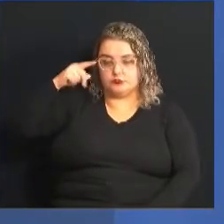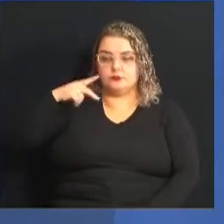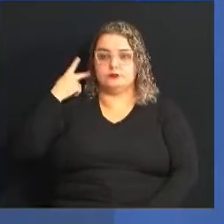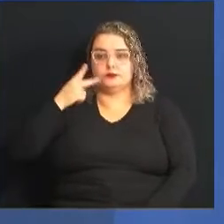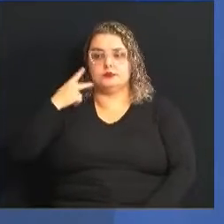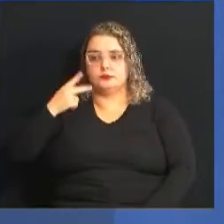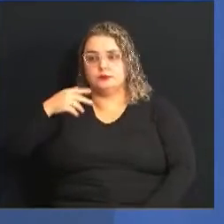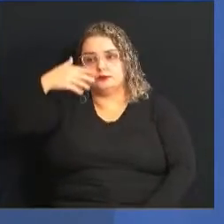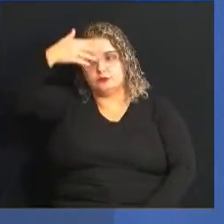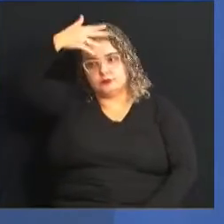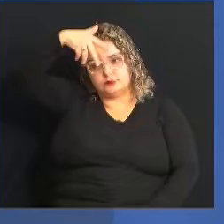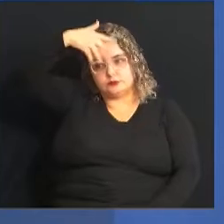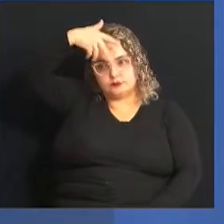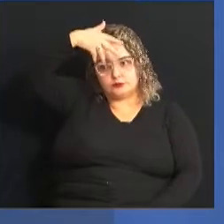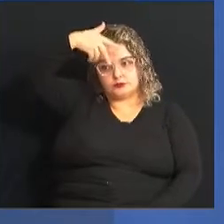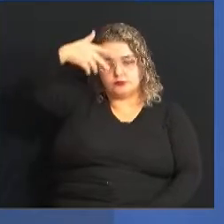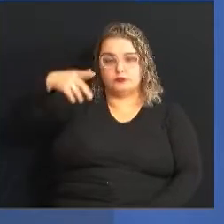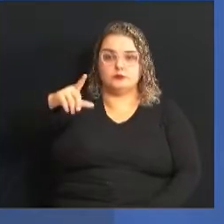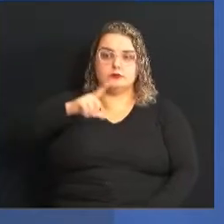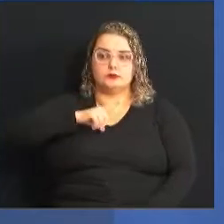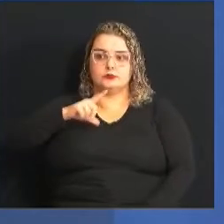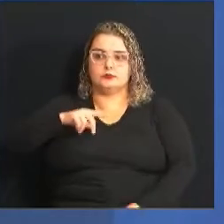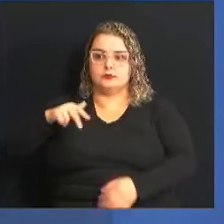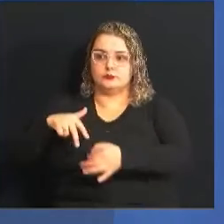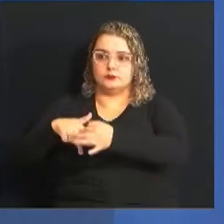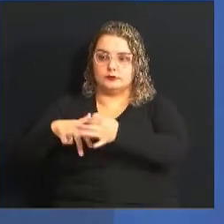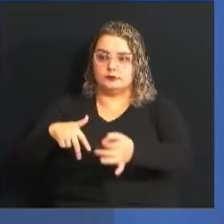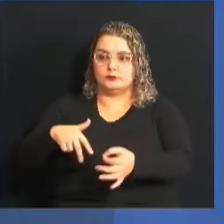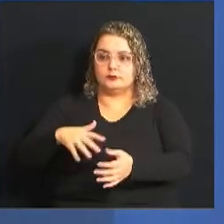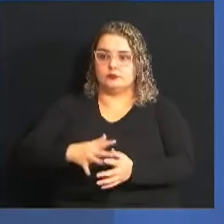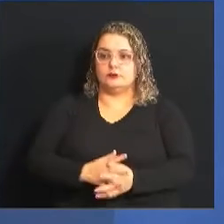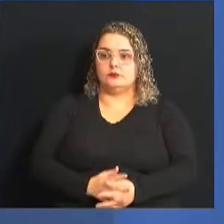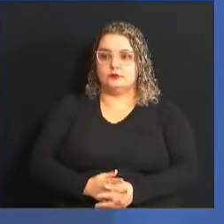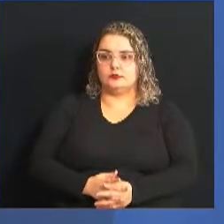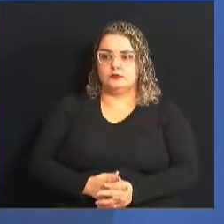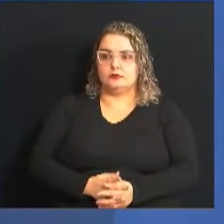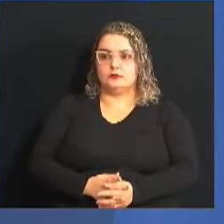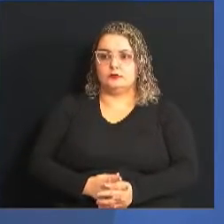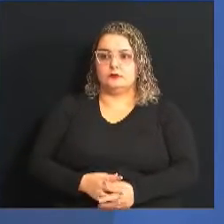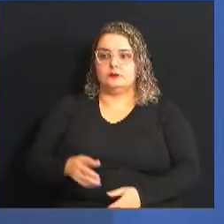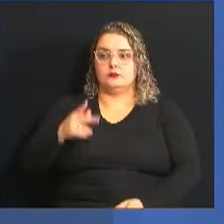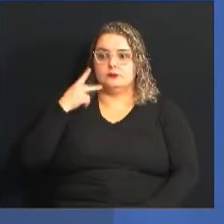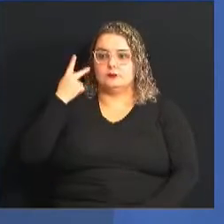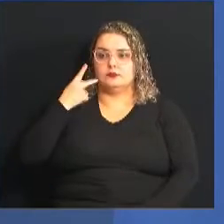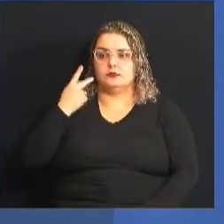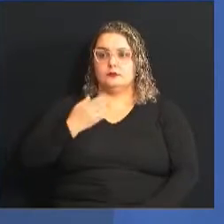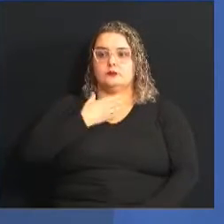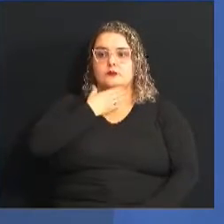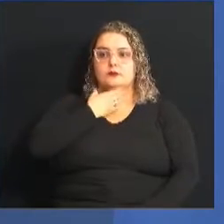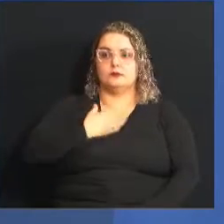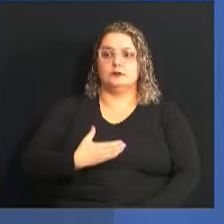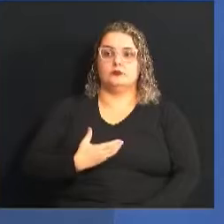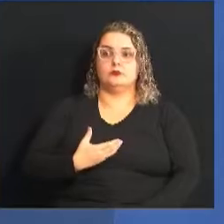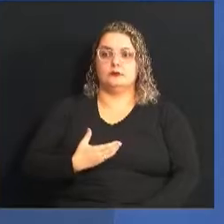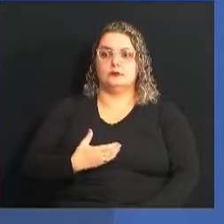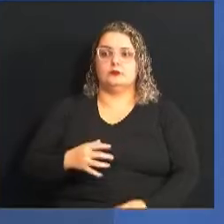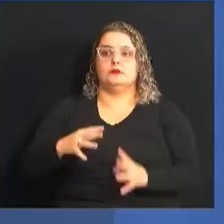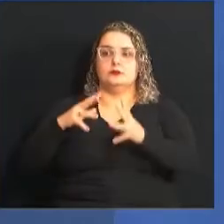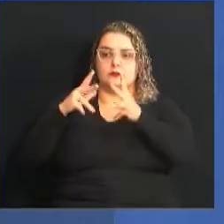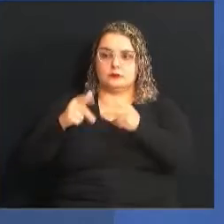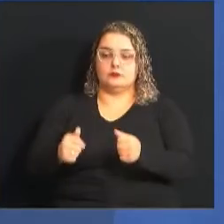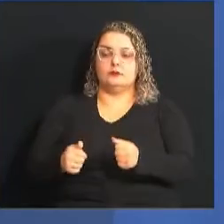da Farmadic, temos pareceres também sugeridos aí pelo vereador Carmo Luiz, e todos